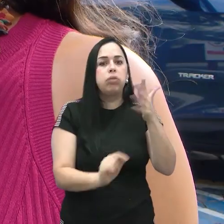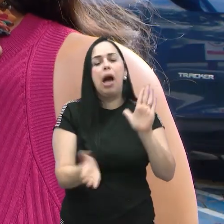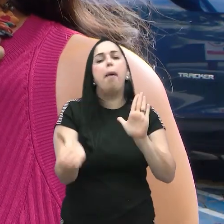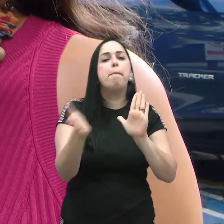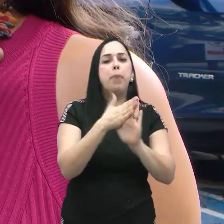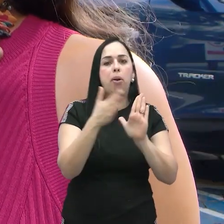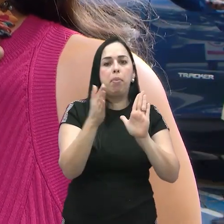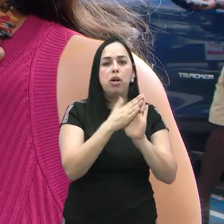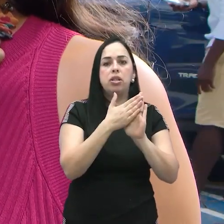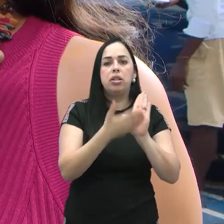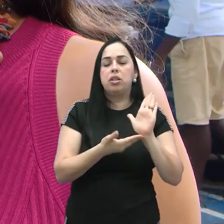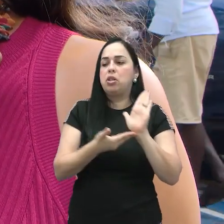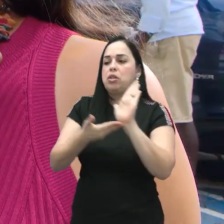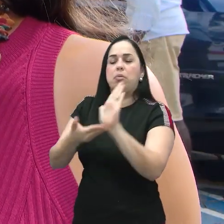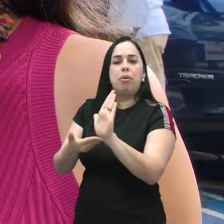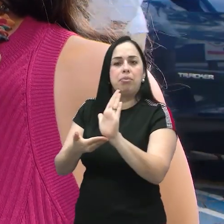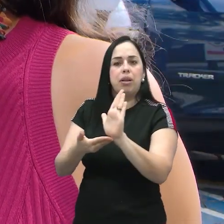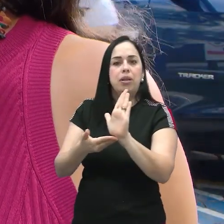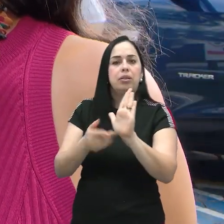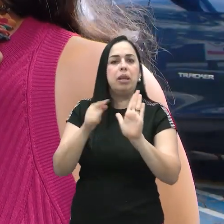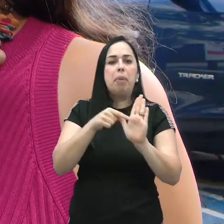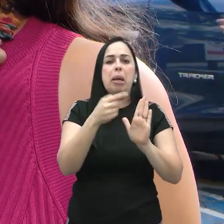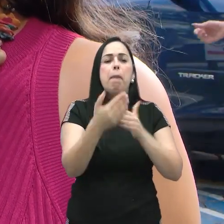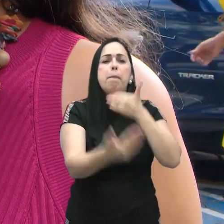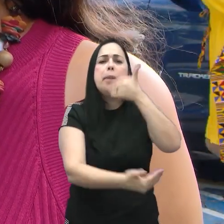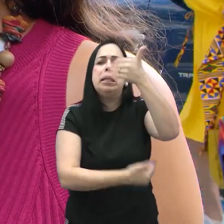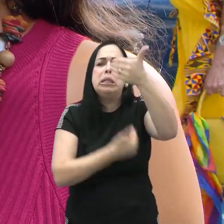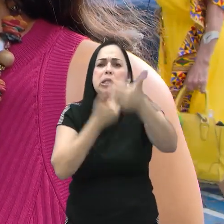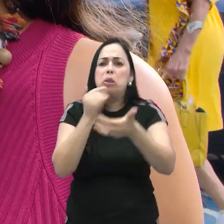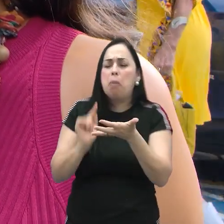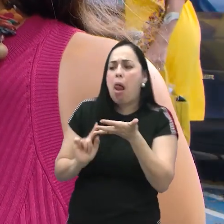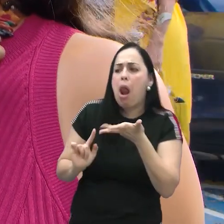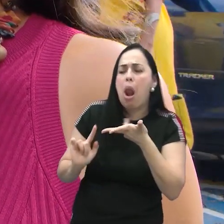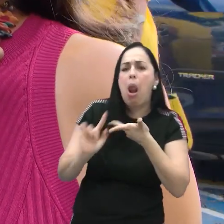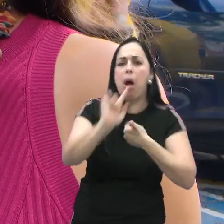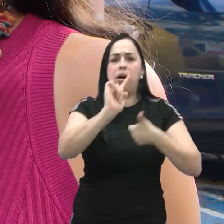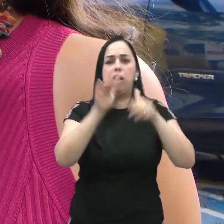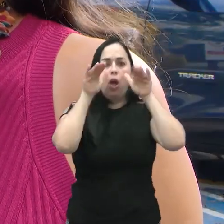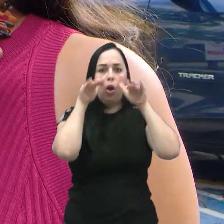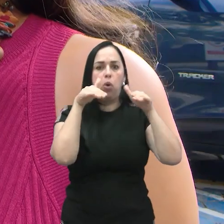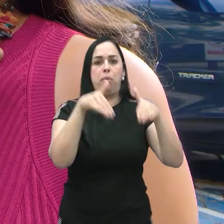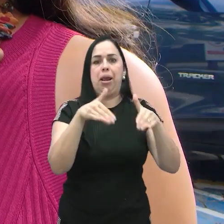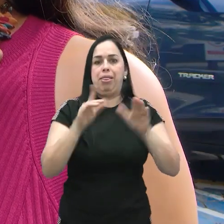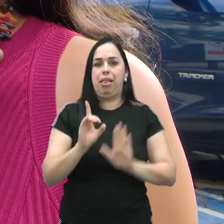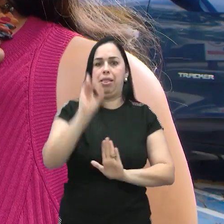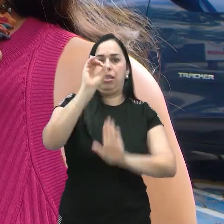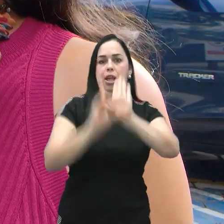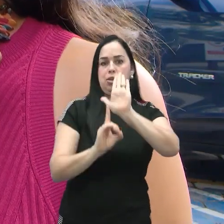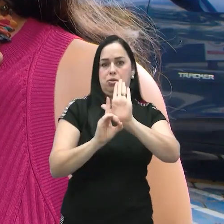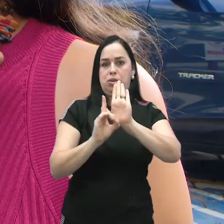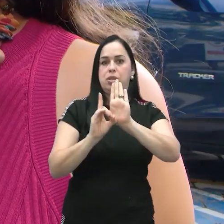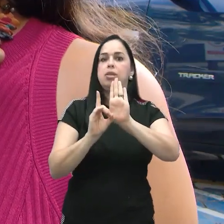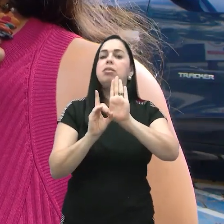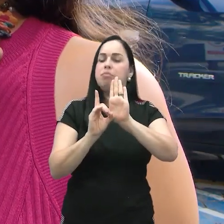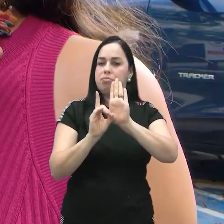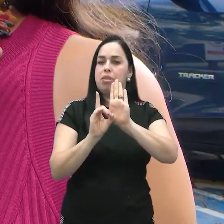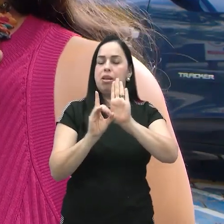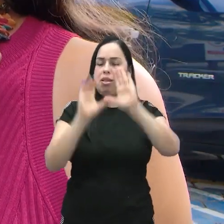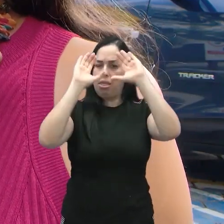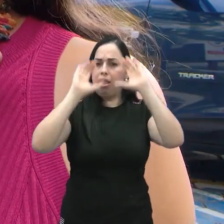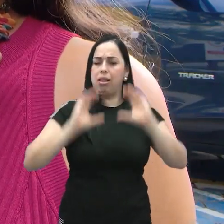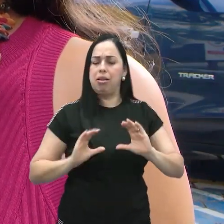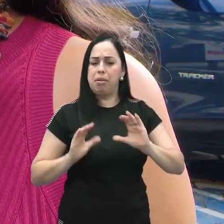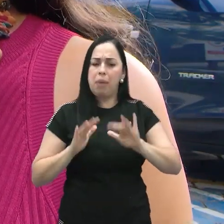as propostas apresentadas, todo o clamor social em prol da garantia de direitos e